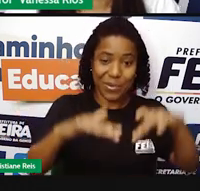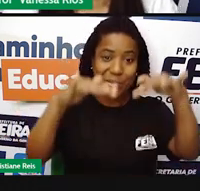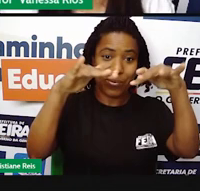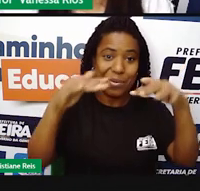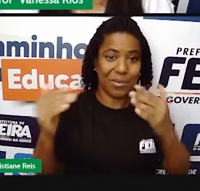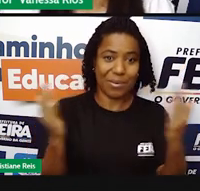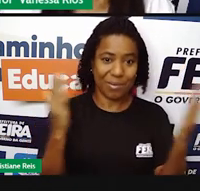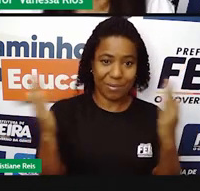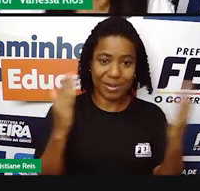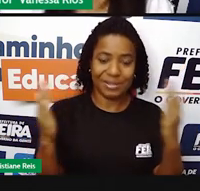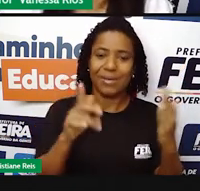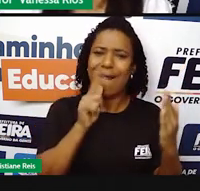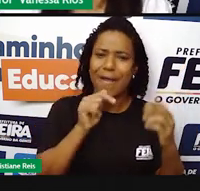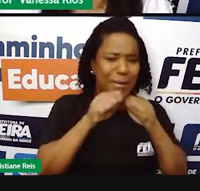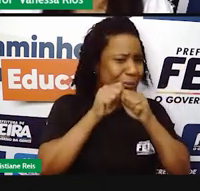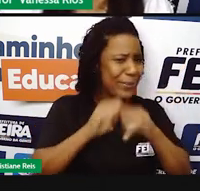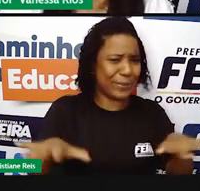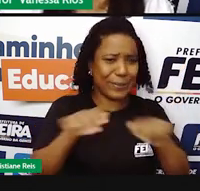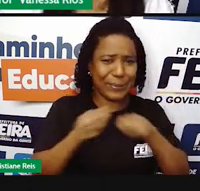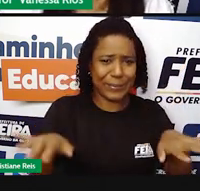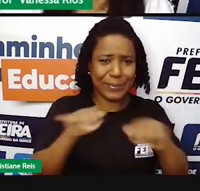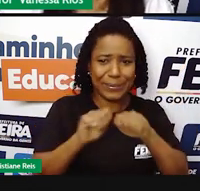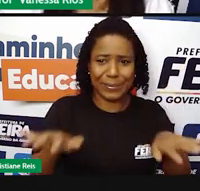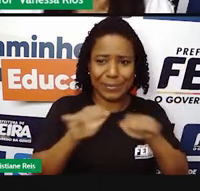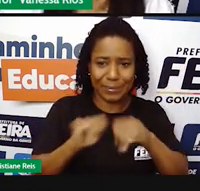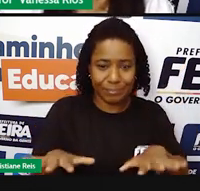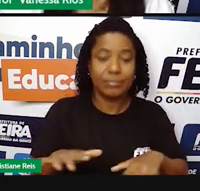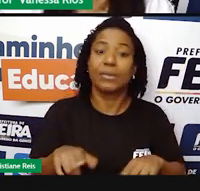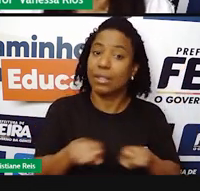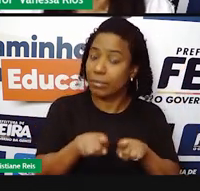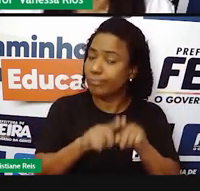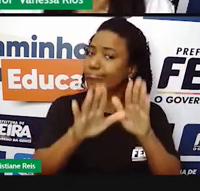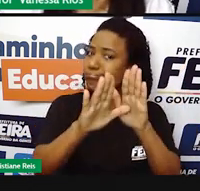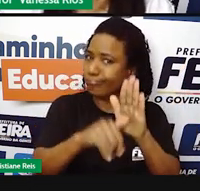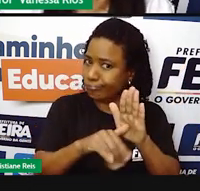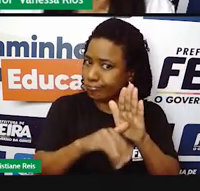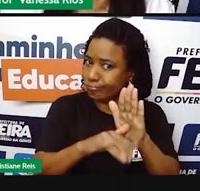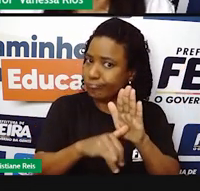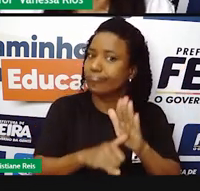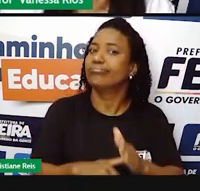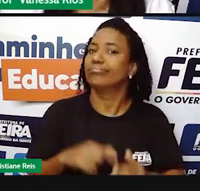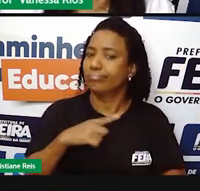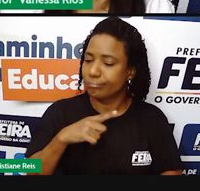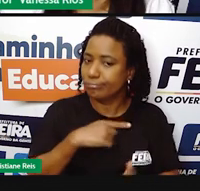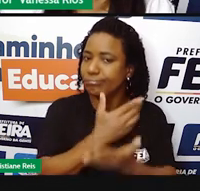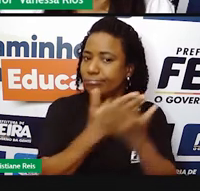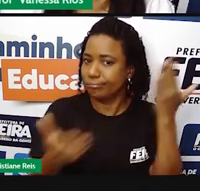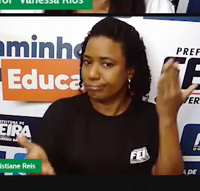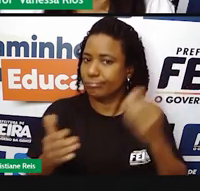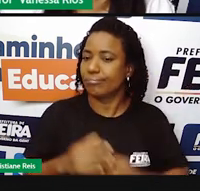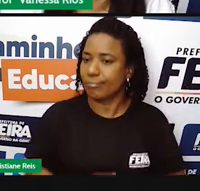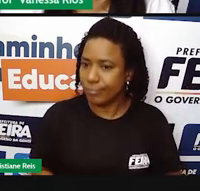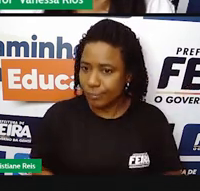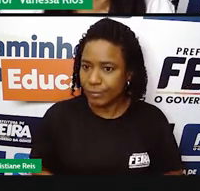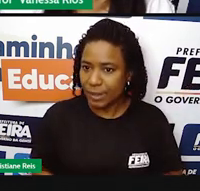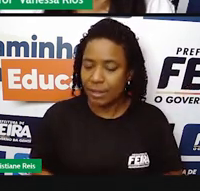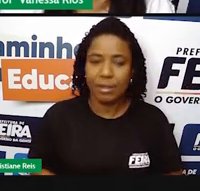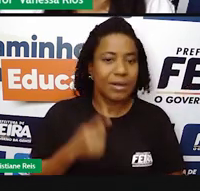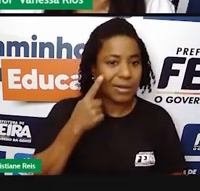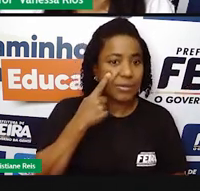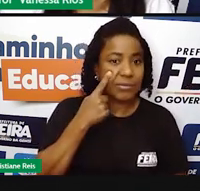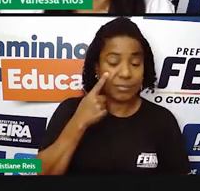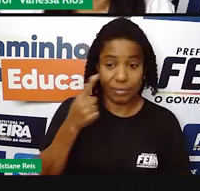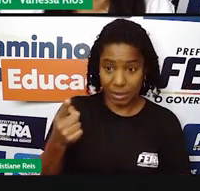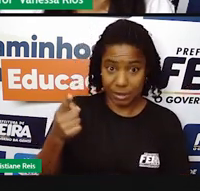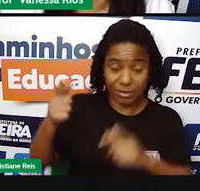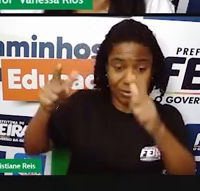em vazamentos, furtos, muita fraude também. Quem conta mais é o repórter Wallace Lara. O rompimento de uma tubulação no